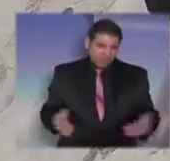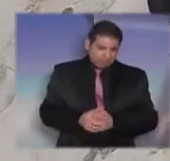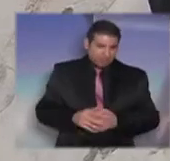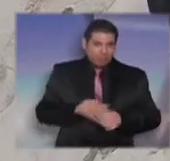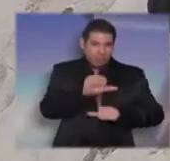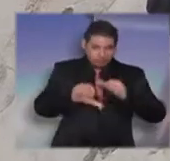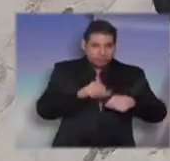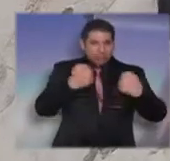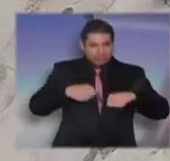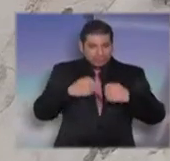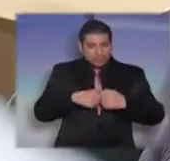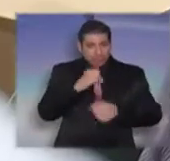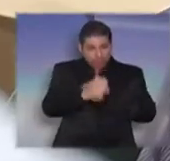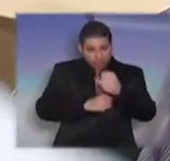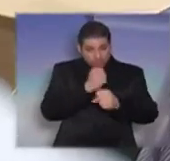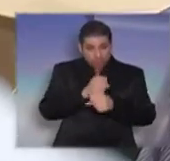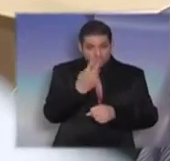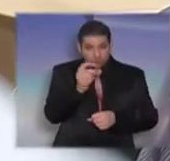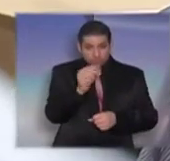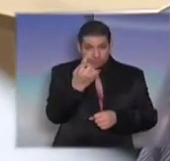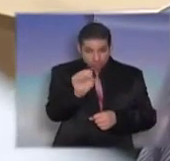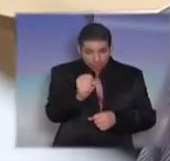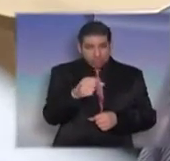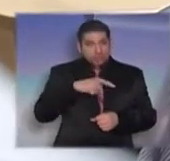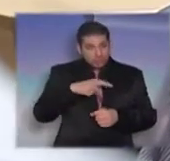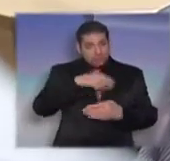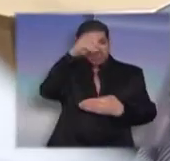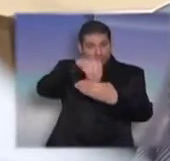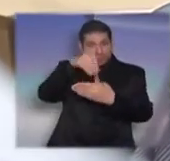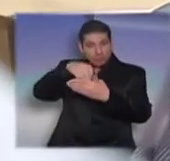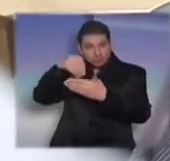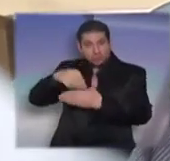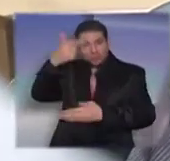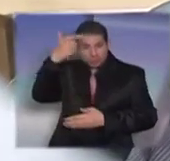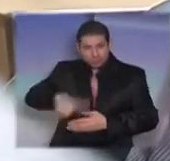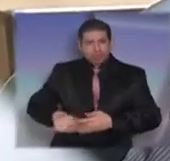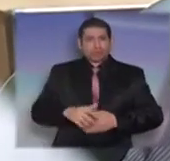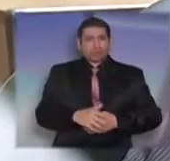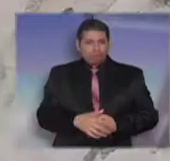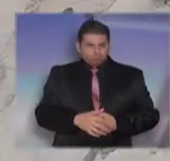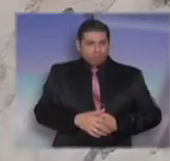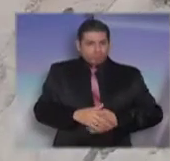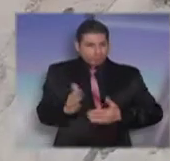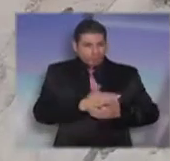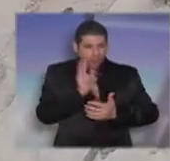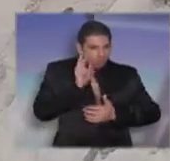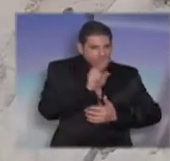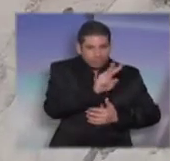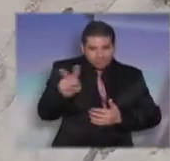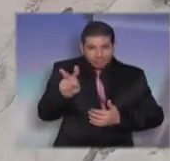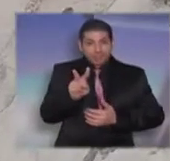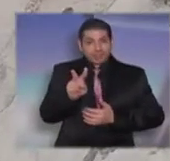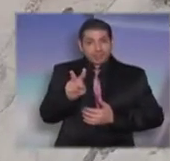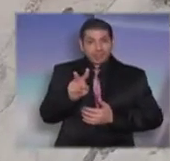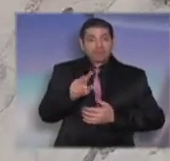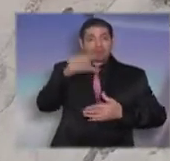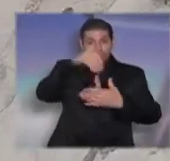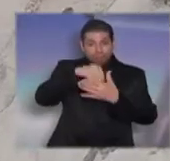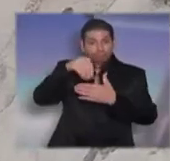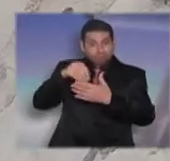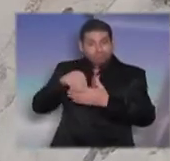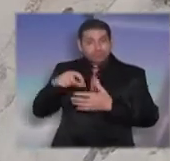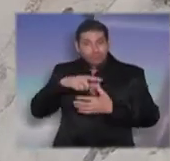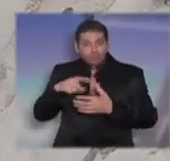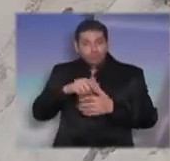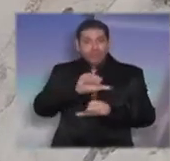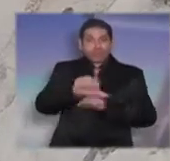ano que vem nós temos eleição, lembrem-se disso. Porque vocês vão, metade dessa pessoal que está ferrando o Brasil, eles estarão eleitos o ano que vem novamente. Porque trocam